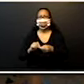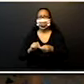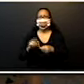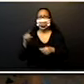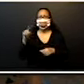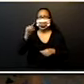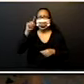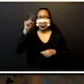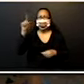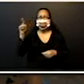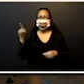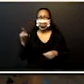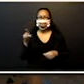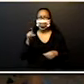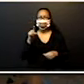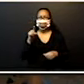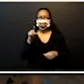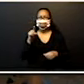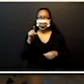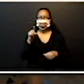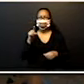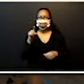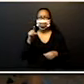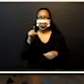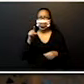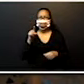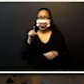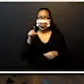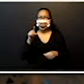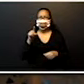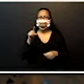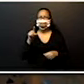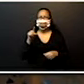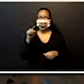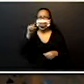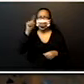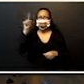Contorne as. Se é as, é mais que uma.